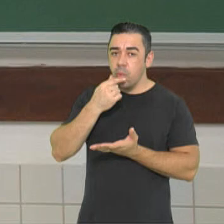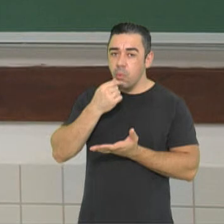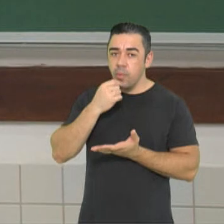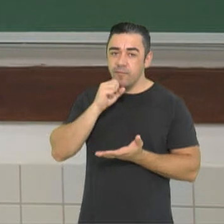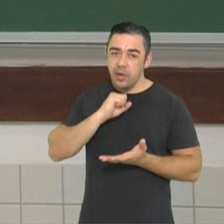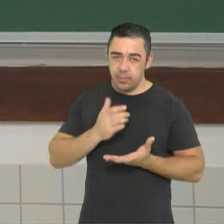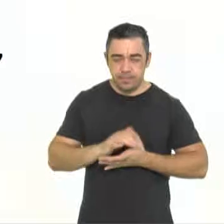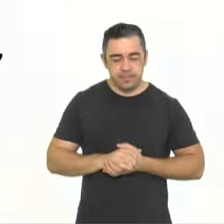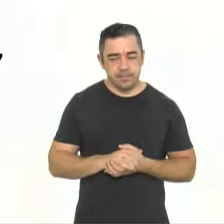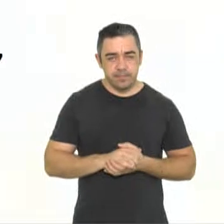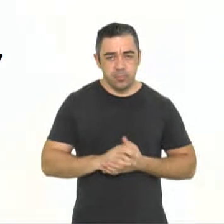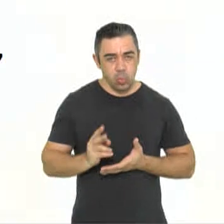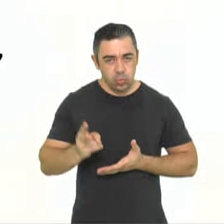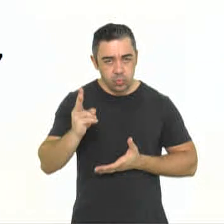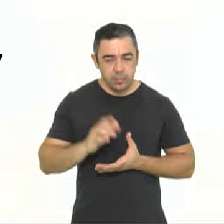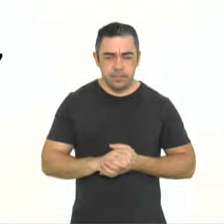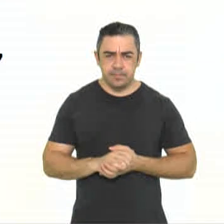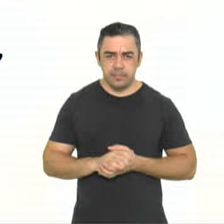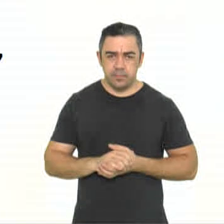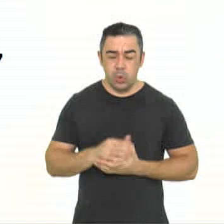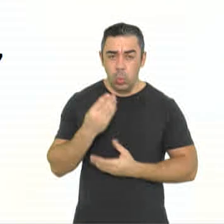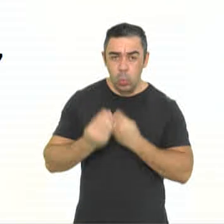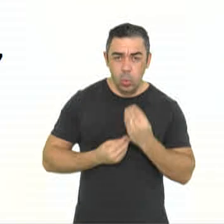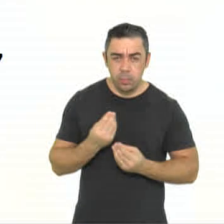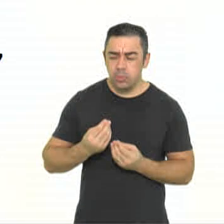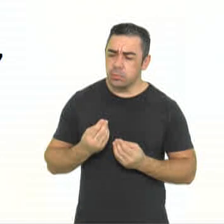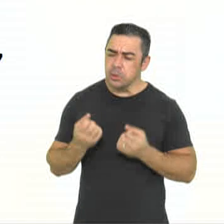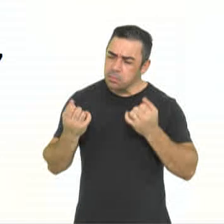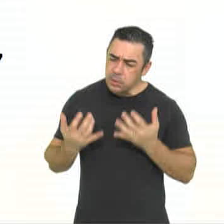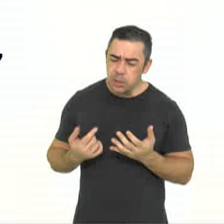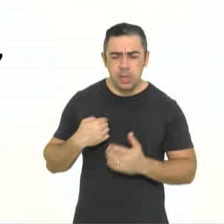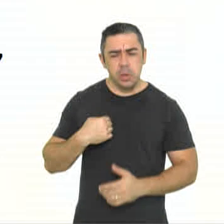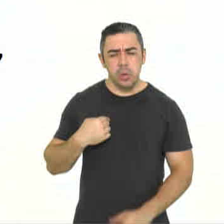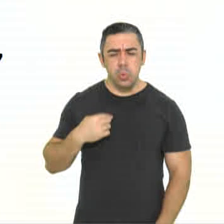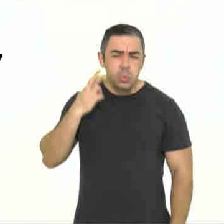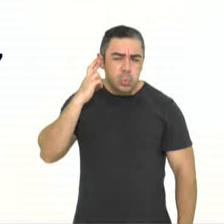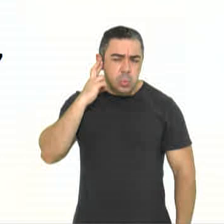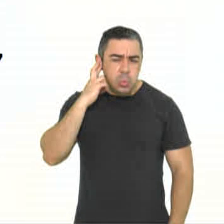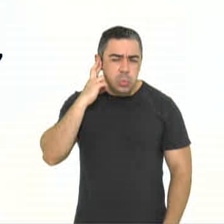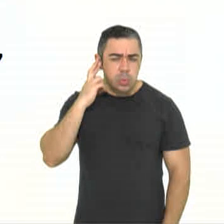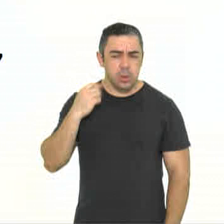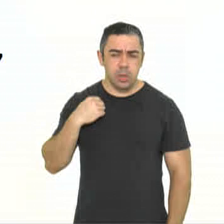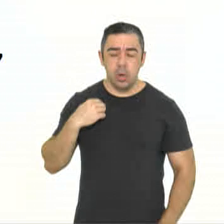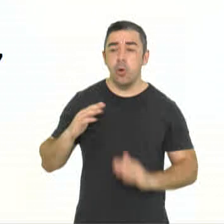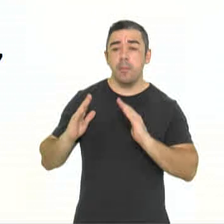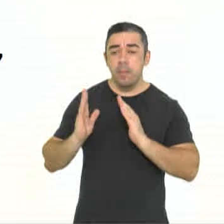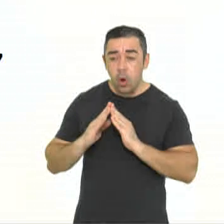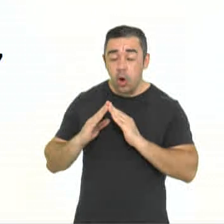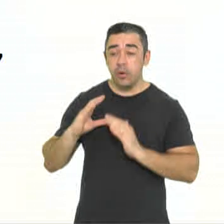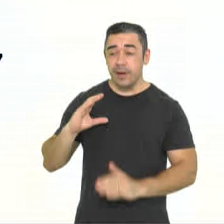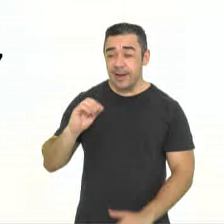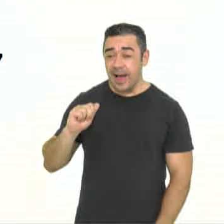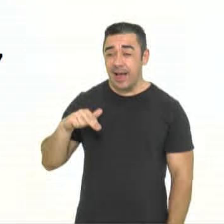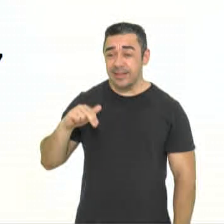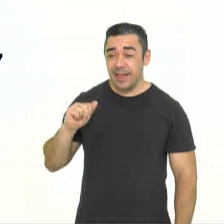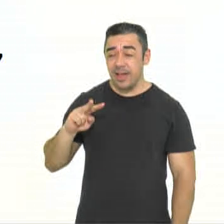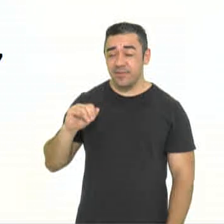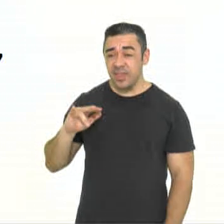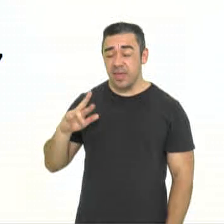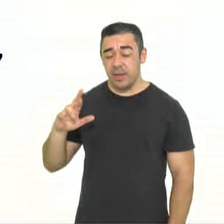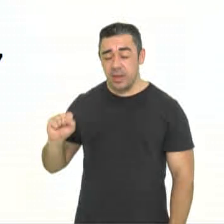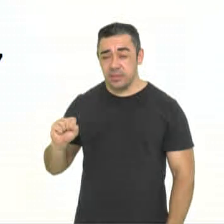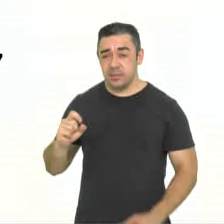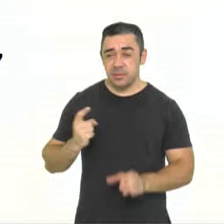continuar. Como fez ele? Fale um pouco alto que sou surdo. Sou de Canavieiras, na Bahia, insistiu